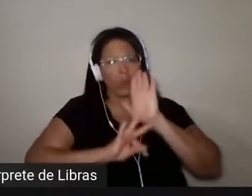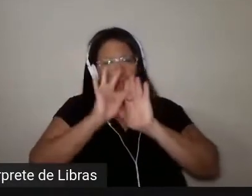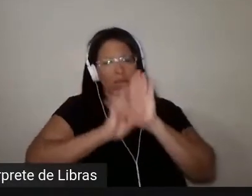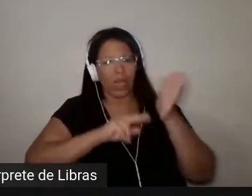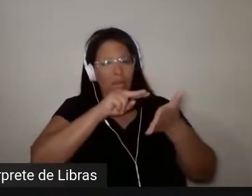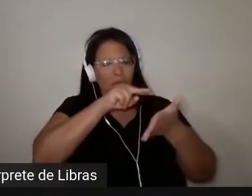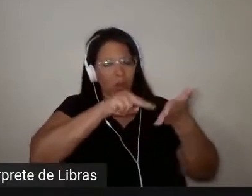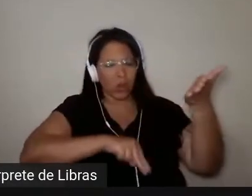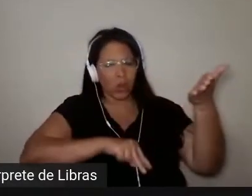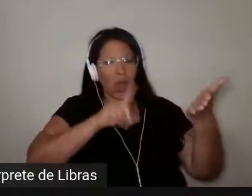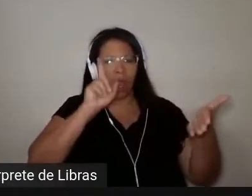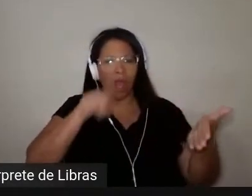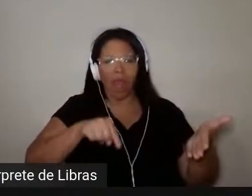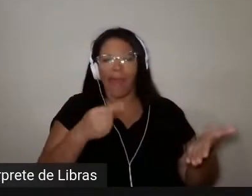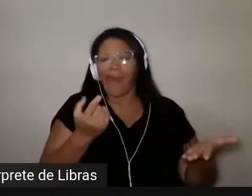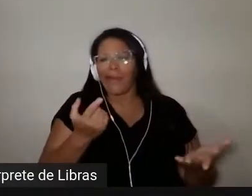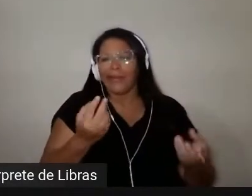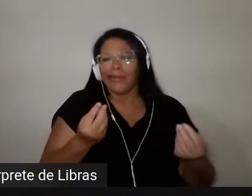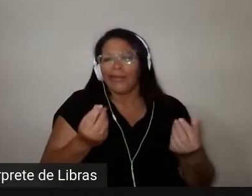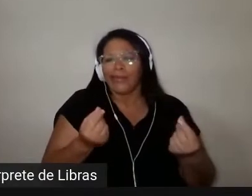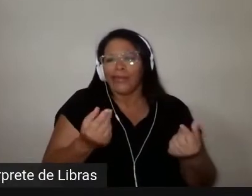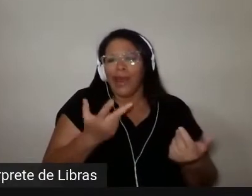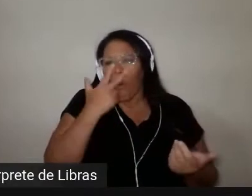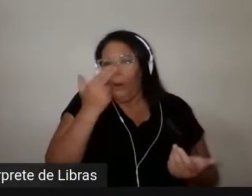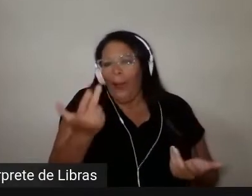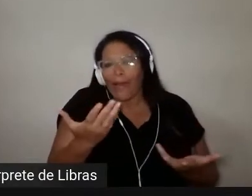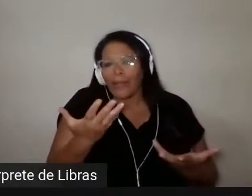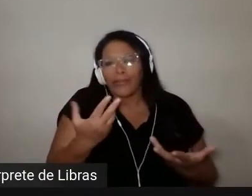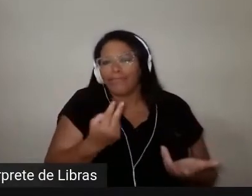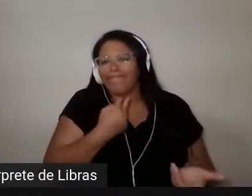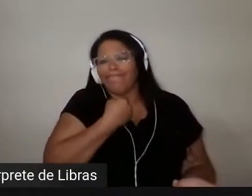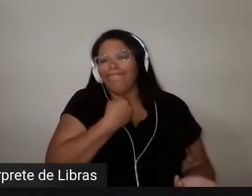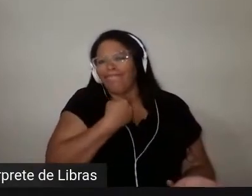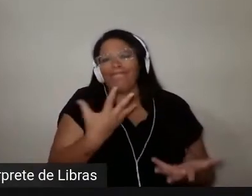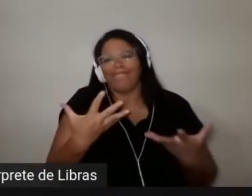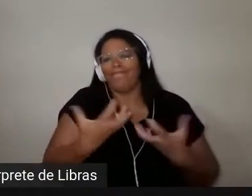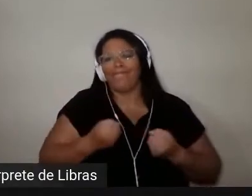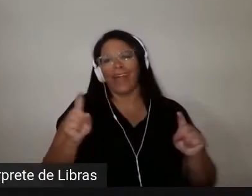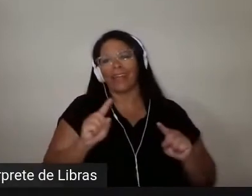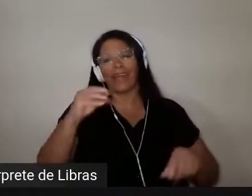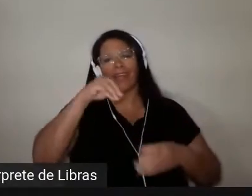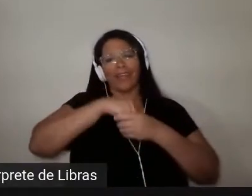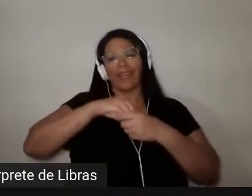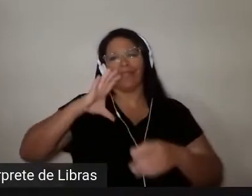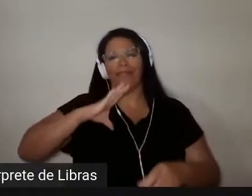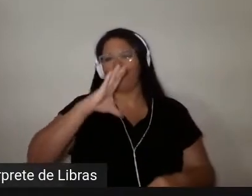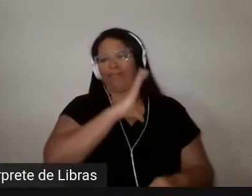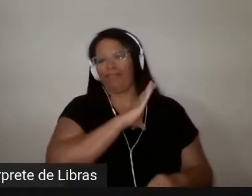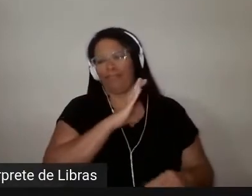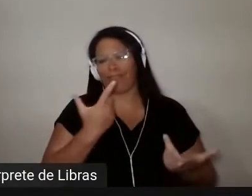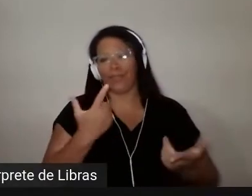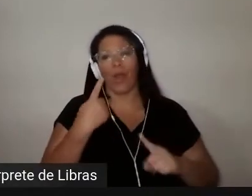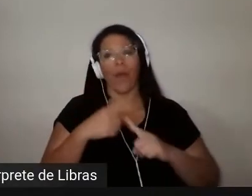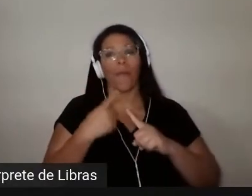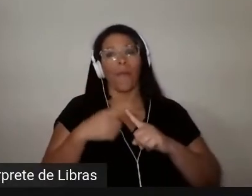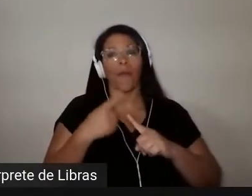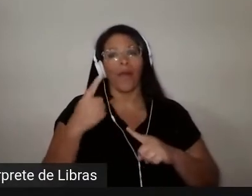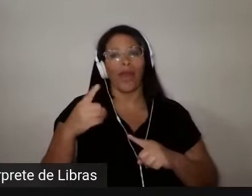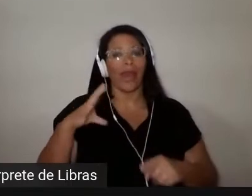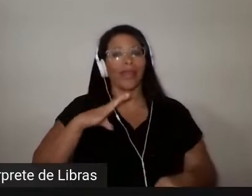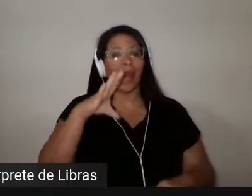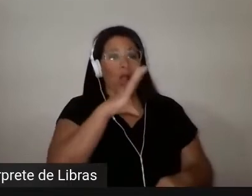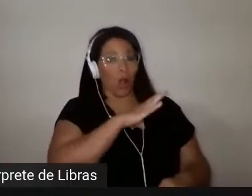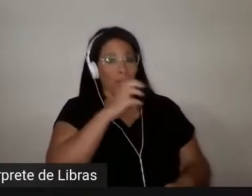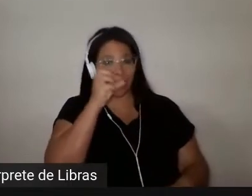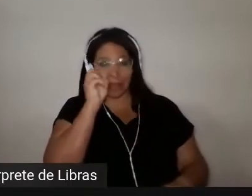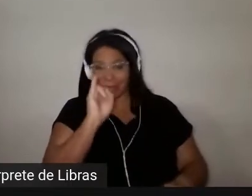que não, é um argumento que pode não ser aceito, né, por ele não ser aceito nas comissões, tem a ver com o fato de, na comissão, se você não